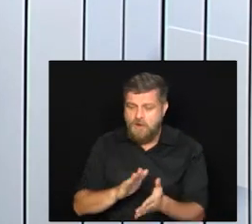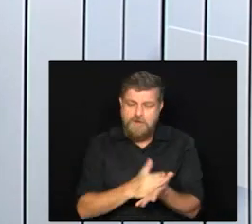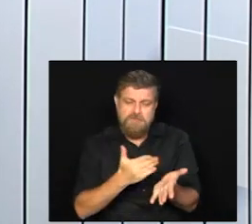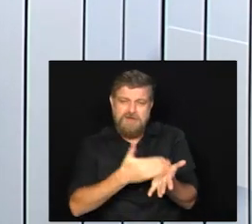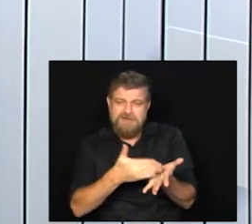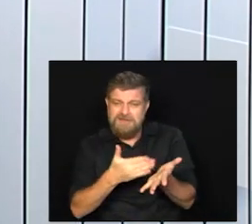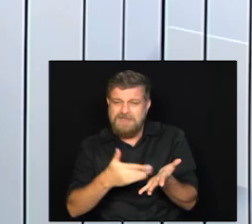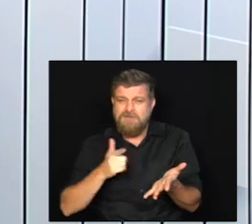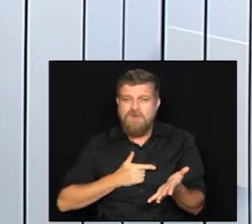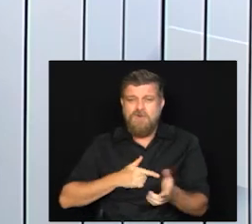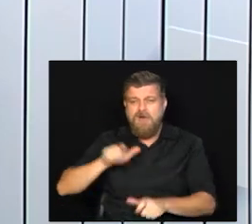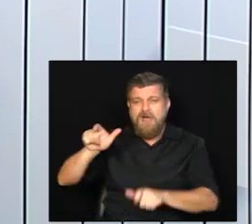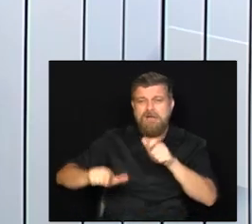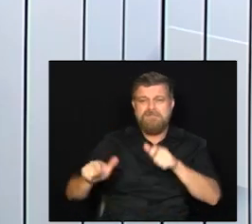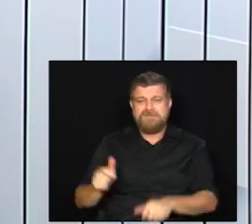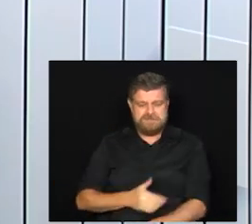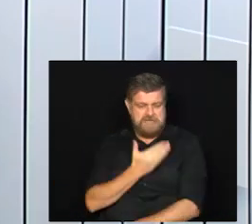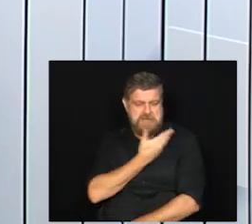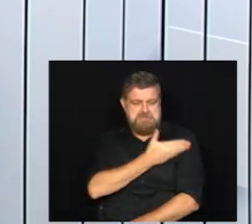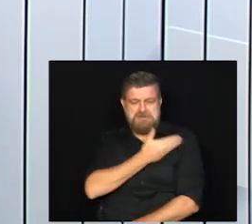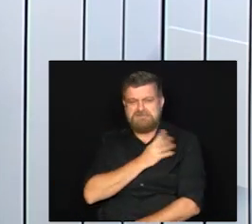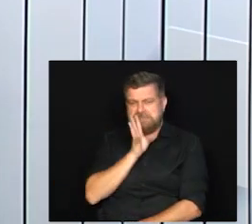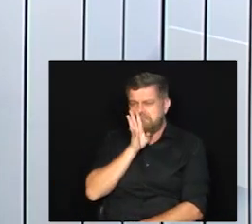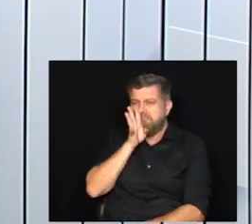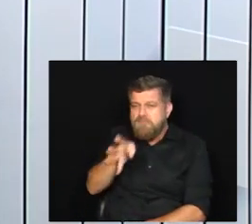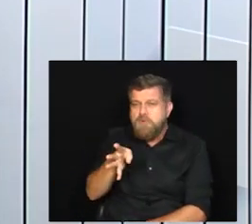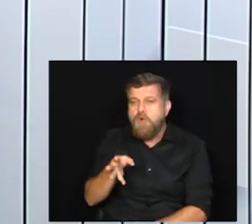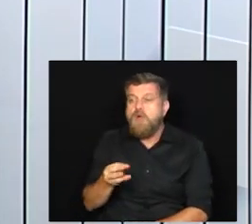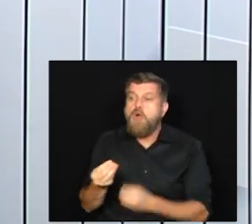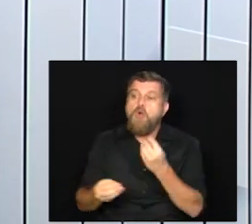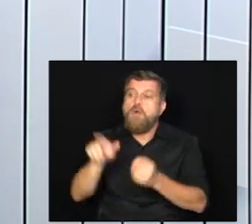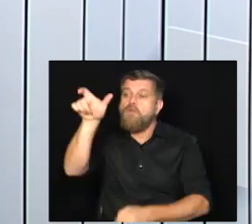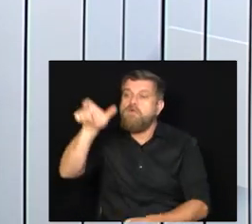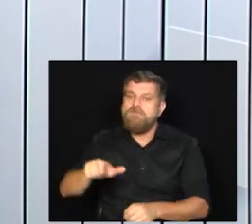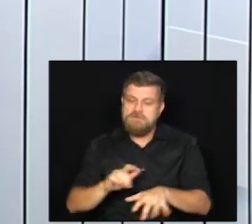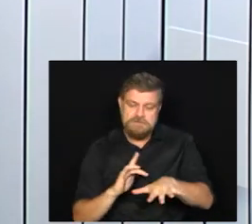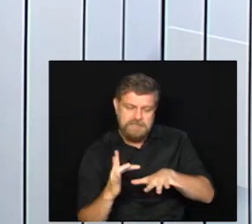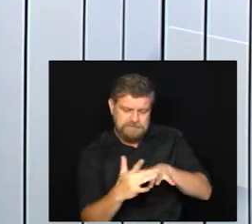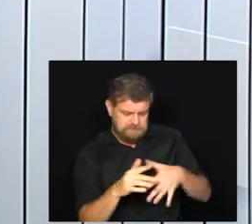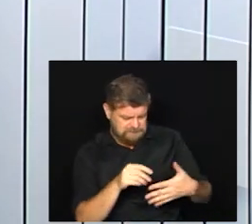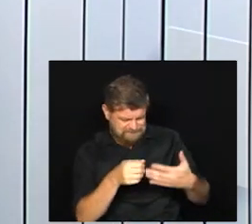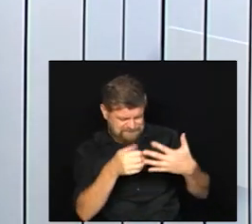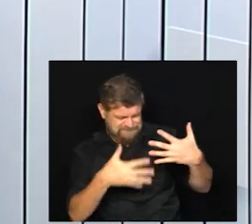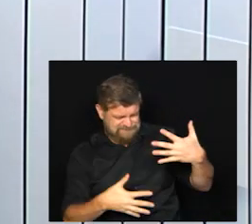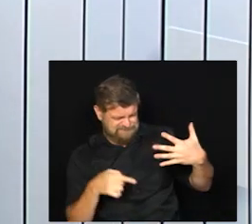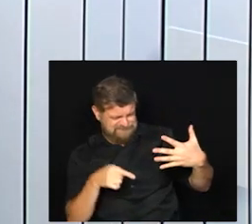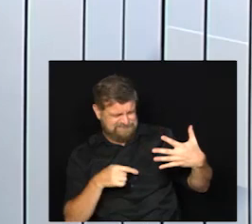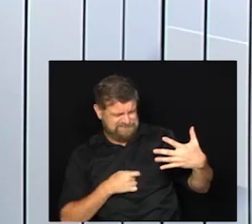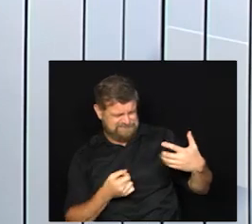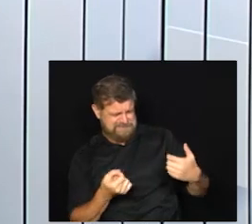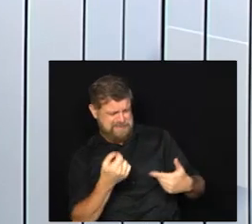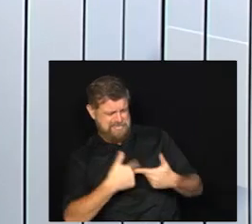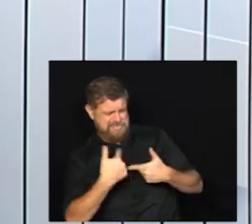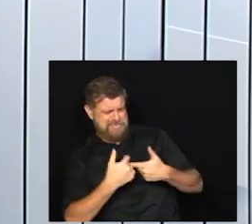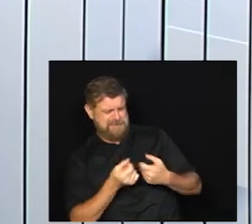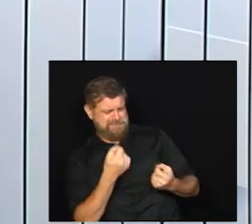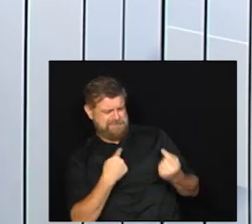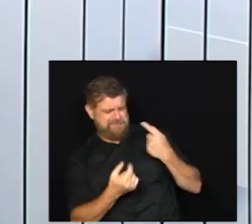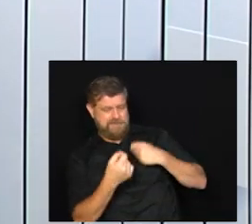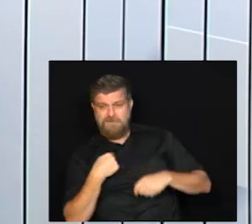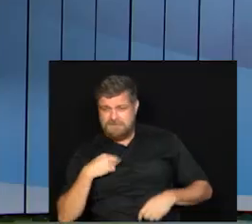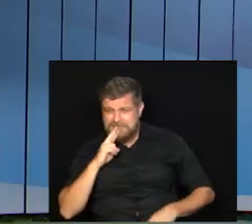ou por conta de alguma fala? E como é que é a sua reação? Você responde esses haters, essas pessoas